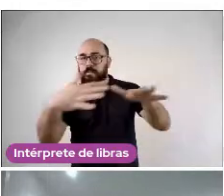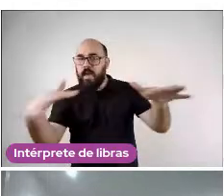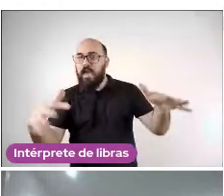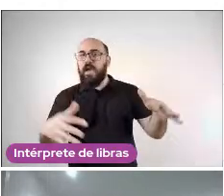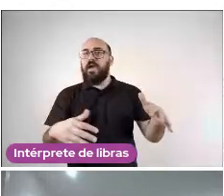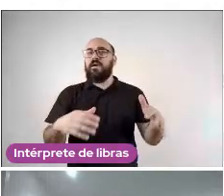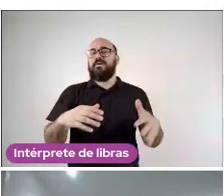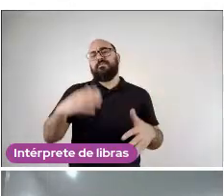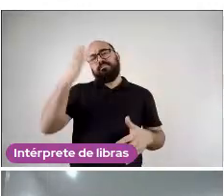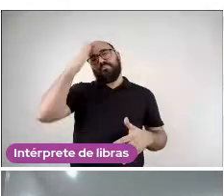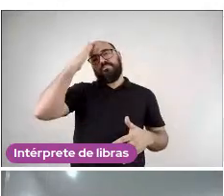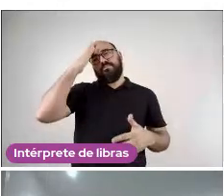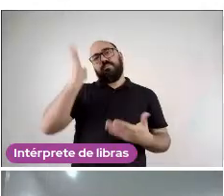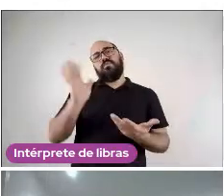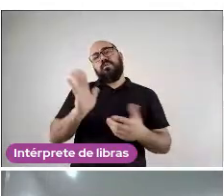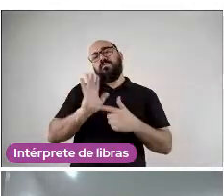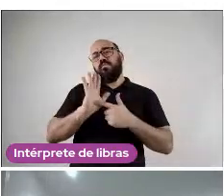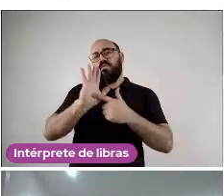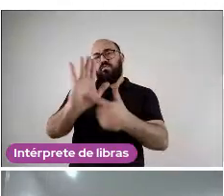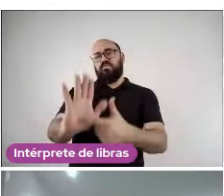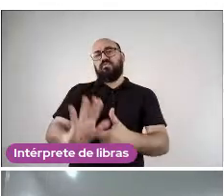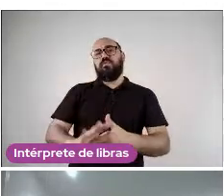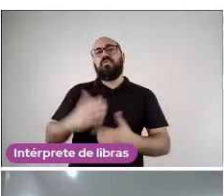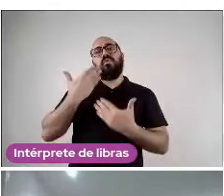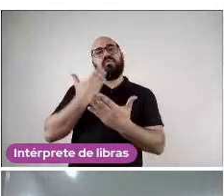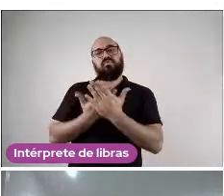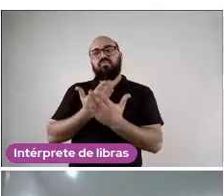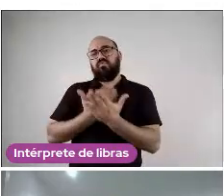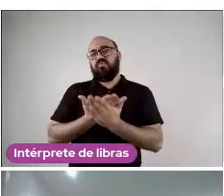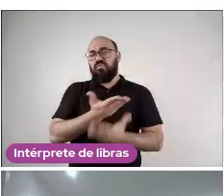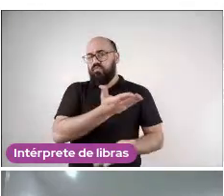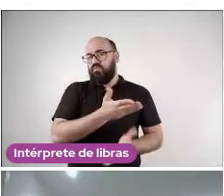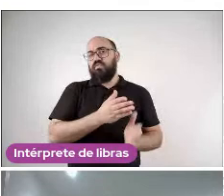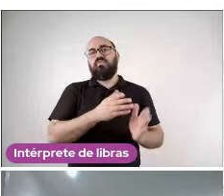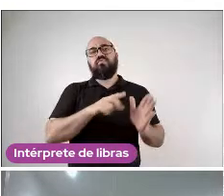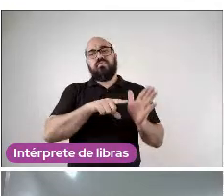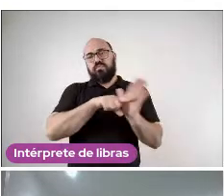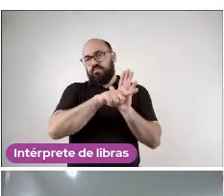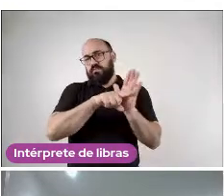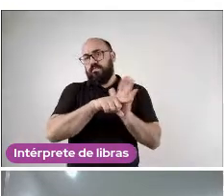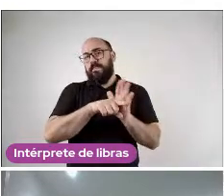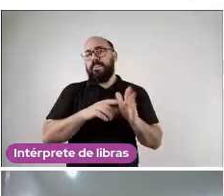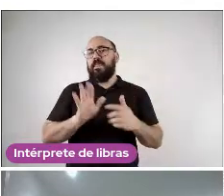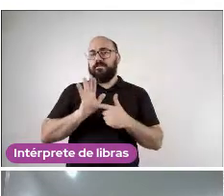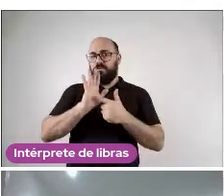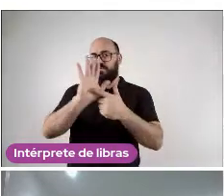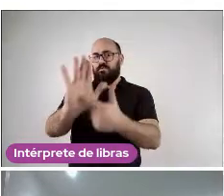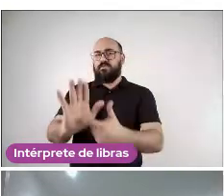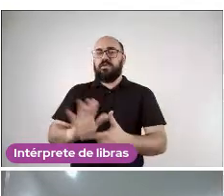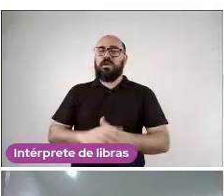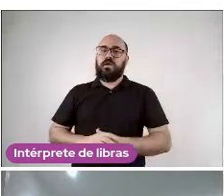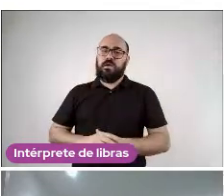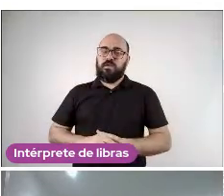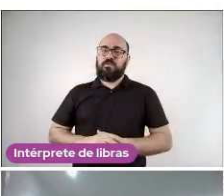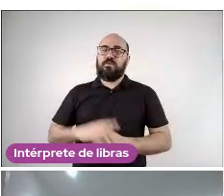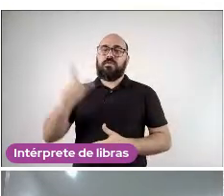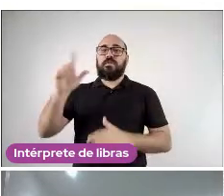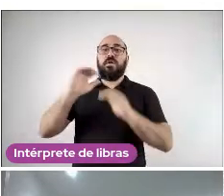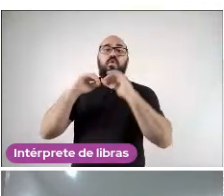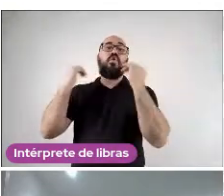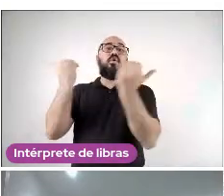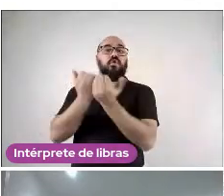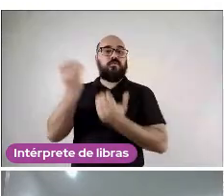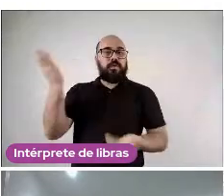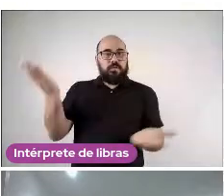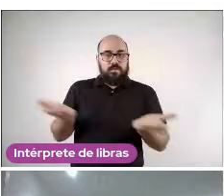né, esse estudo do Blue Keepers, né, anunciado, né, e demonstrado lá na conferência agora